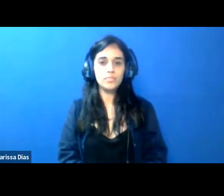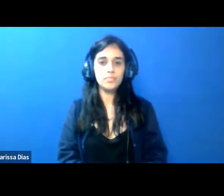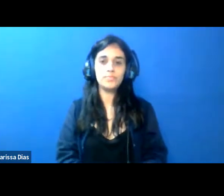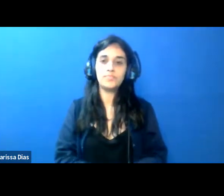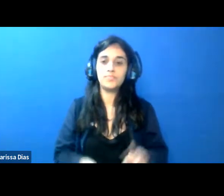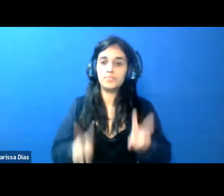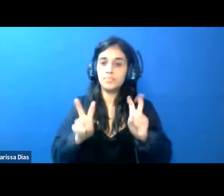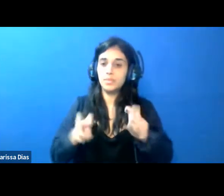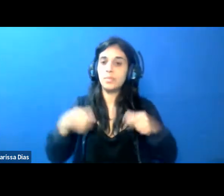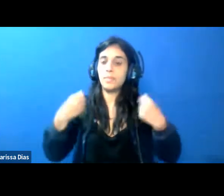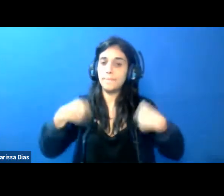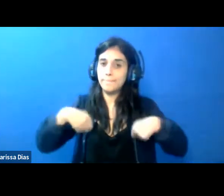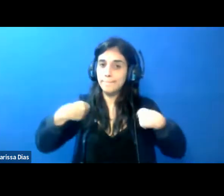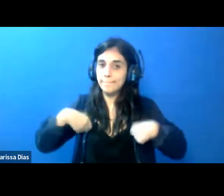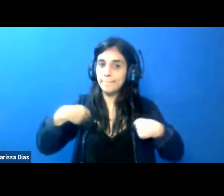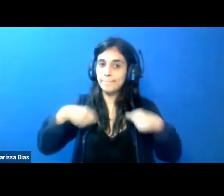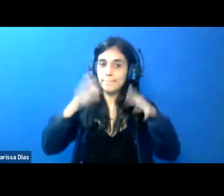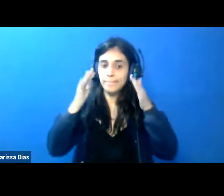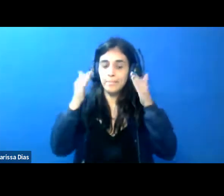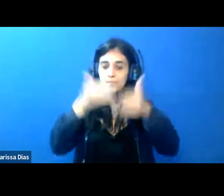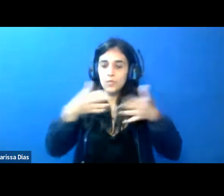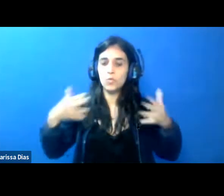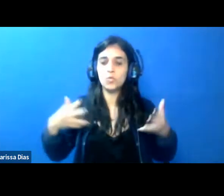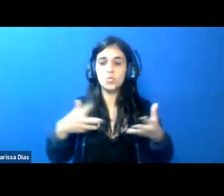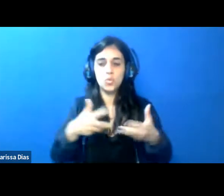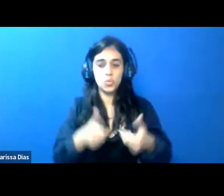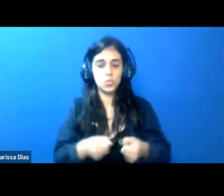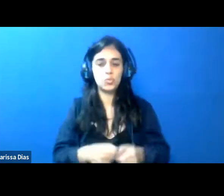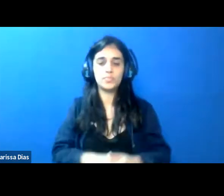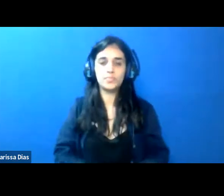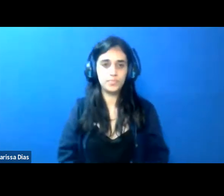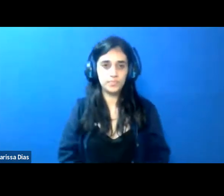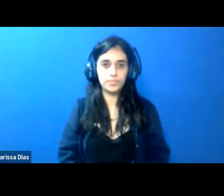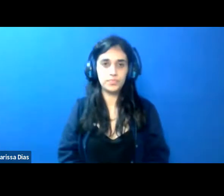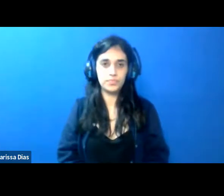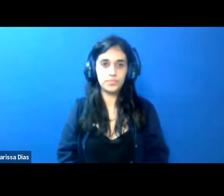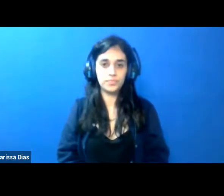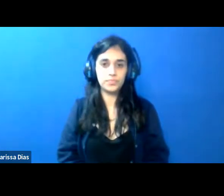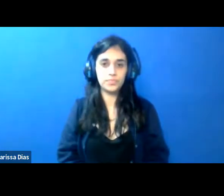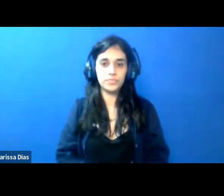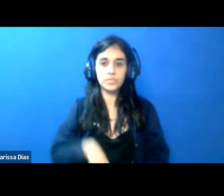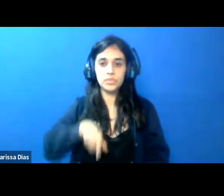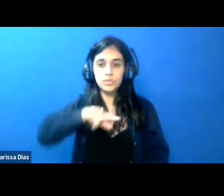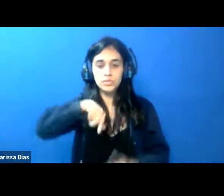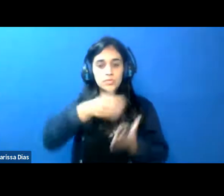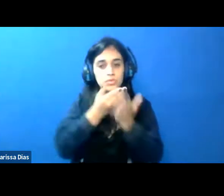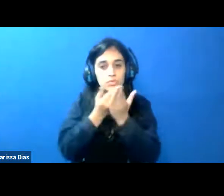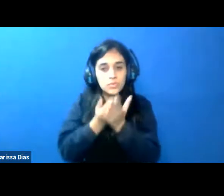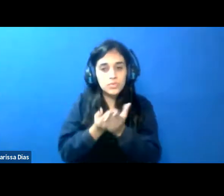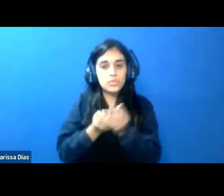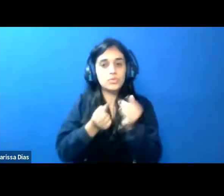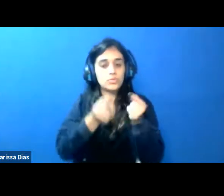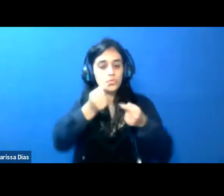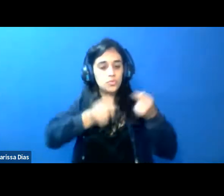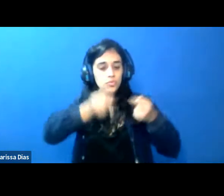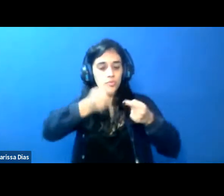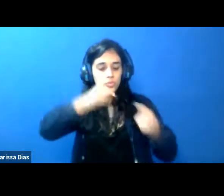e trabalhado ao todo. Então, enquanto movimento, a gente vem trabalhando esse tema, vem discutindo no